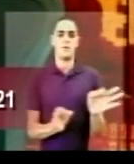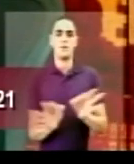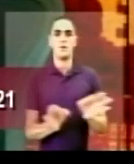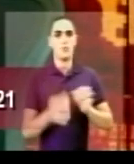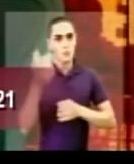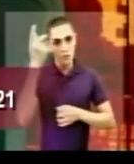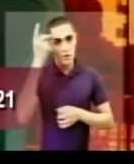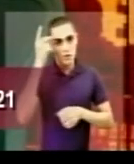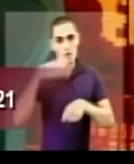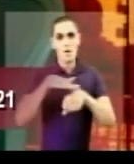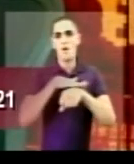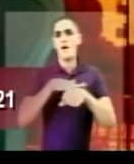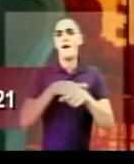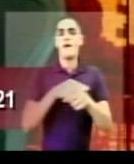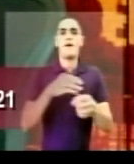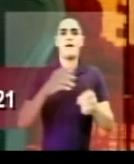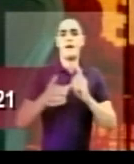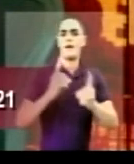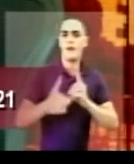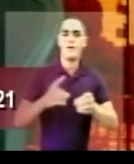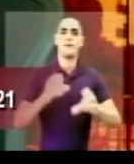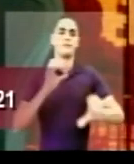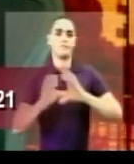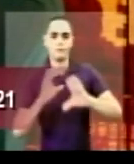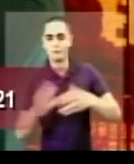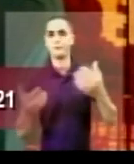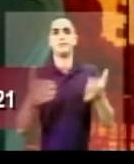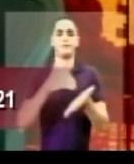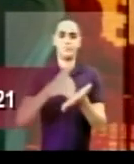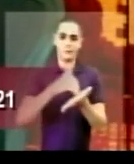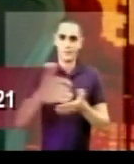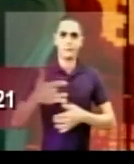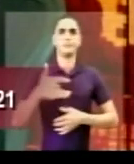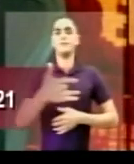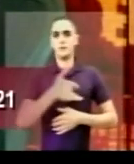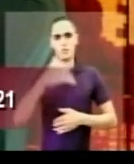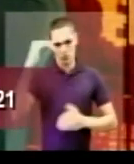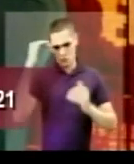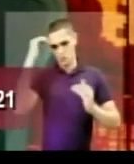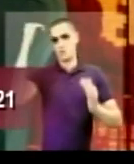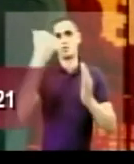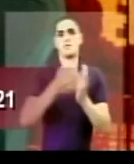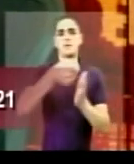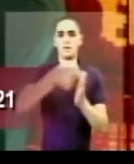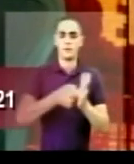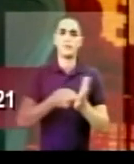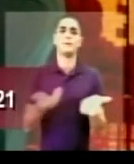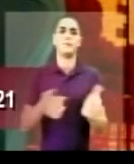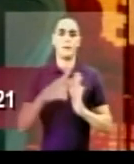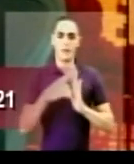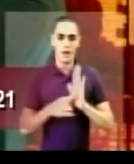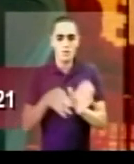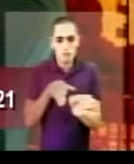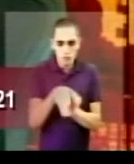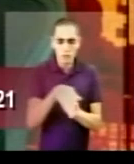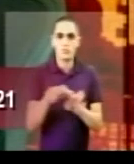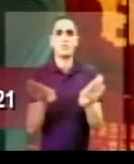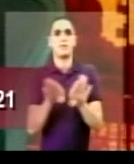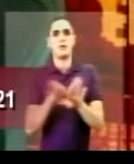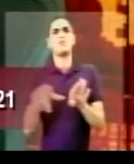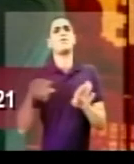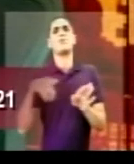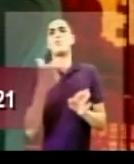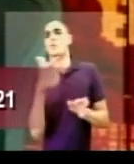com a Secretaria de Saúde, seguindo as recomendações e orientações. Tivemos também uma